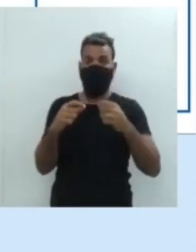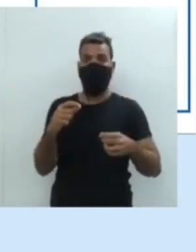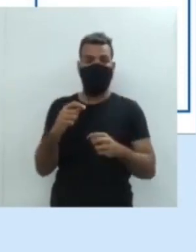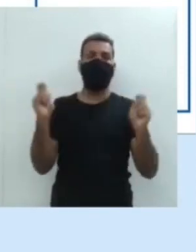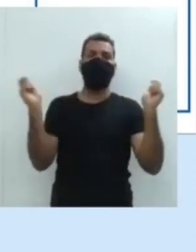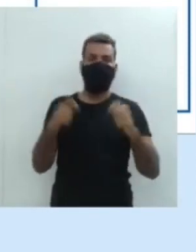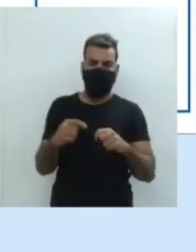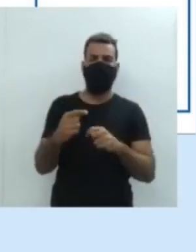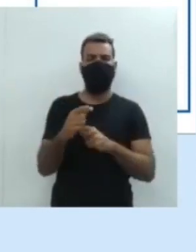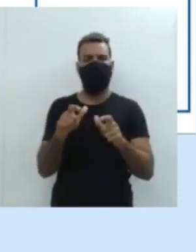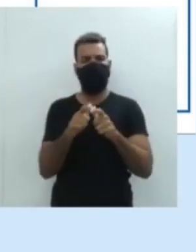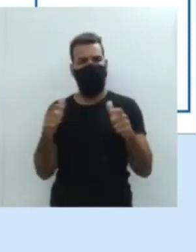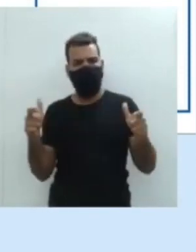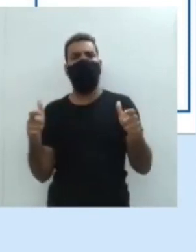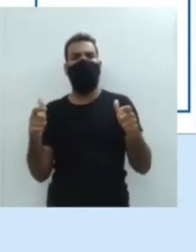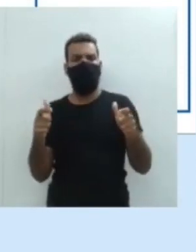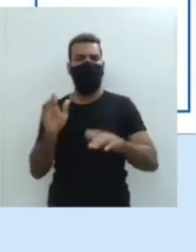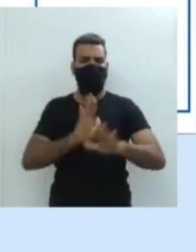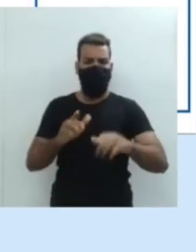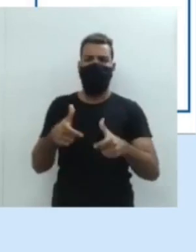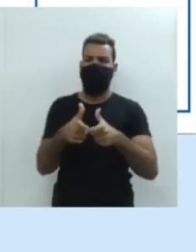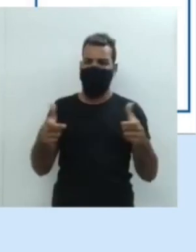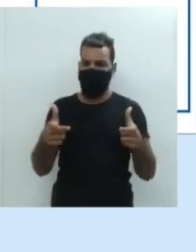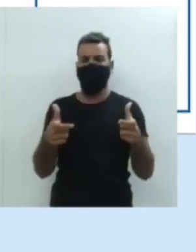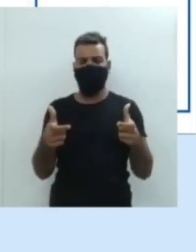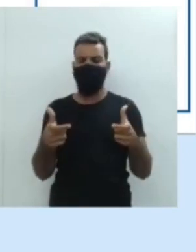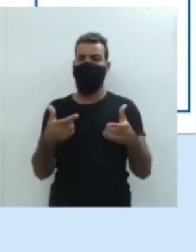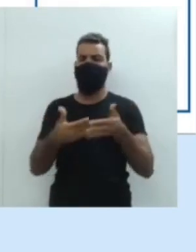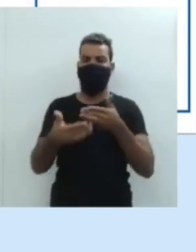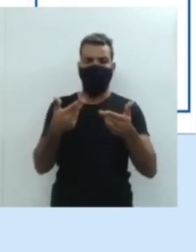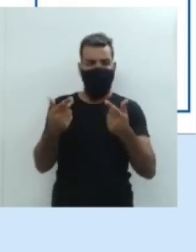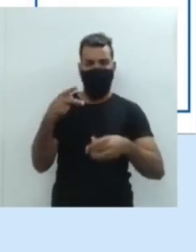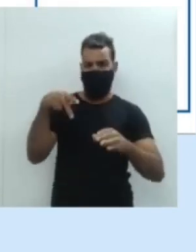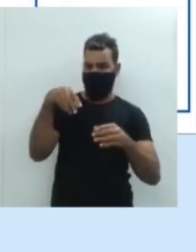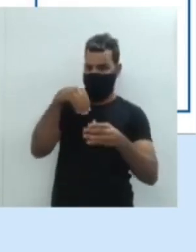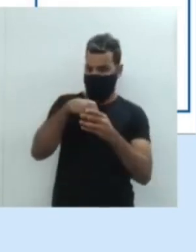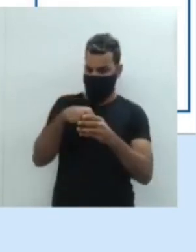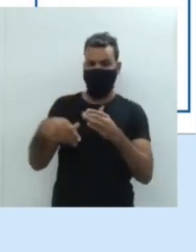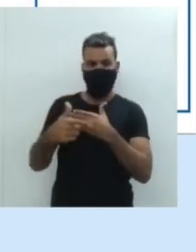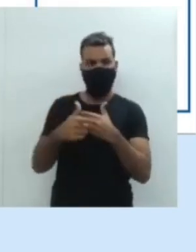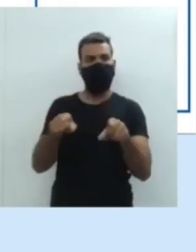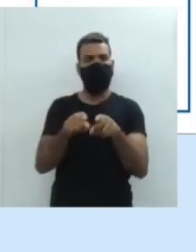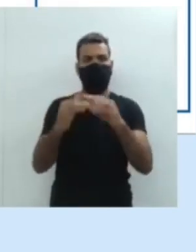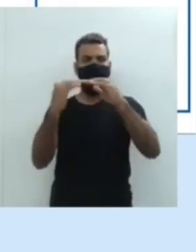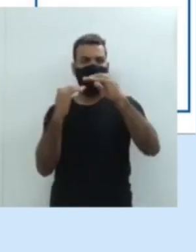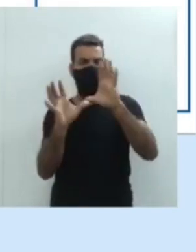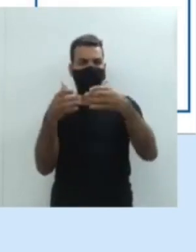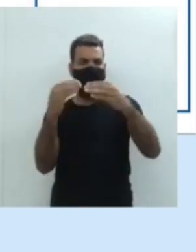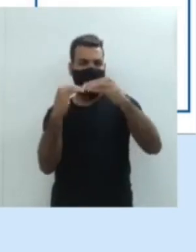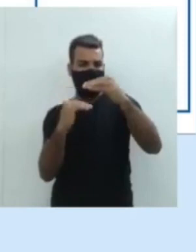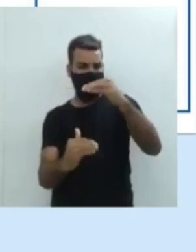possui uma restrição maior ele pode ser assado através de qualquer trecho dentro da própria classe e pelas suas subclasses